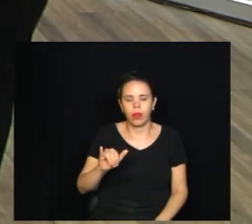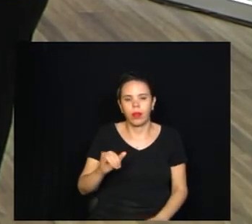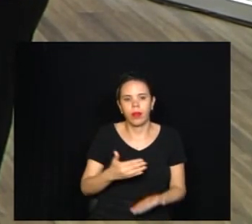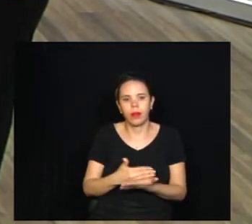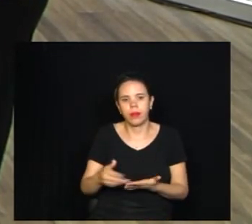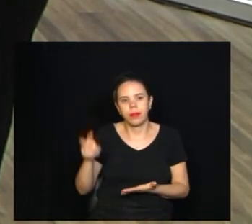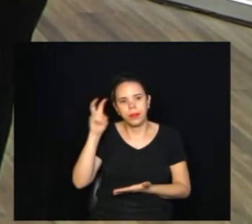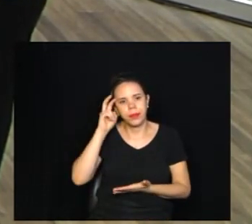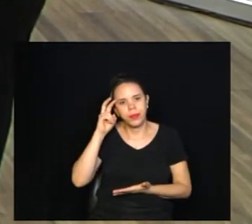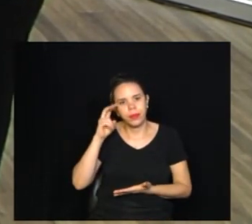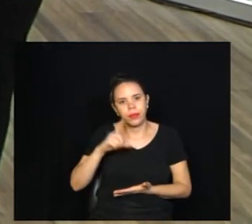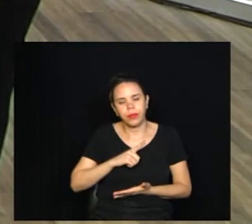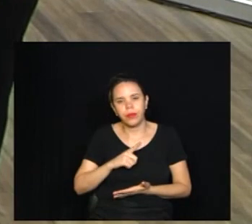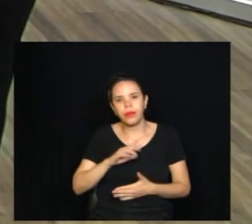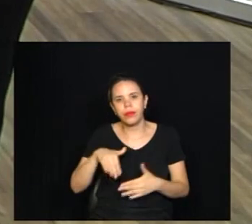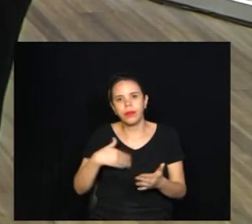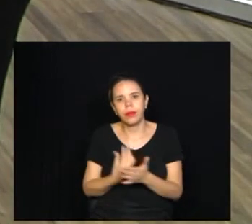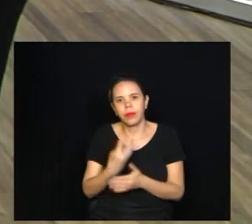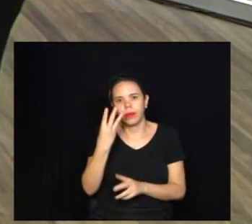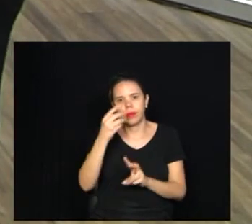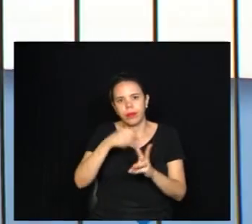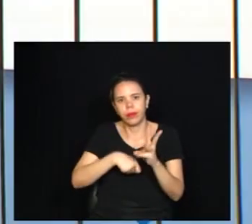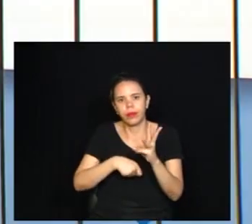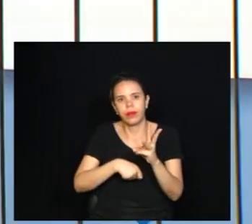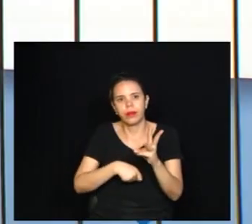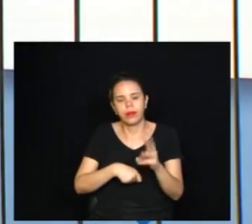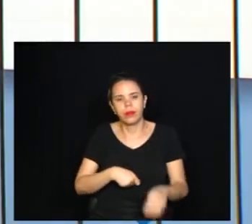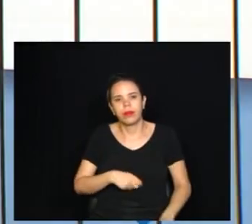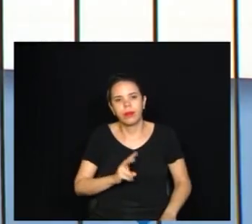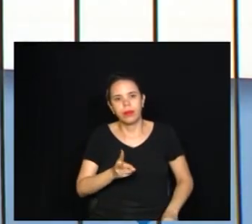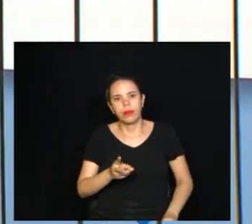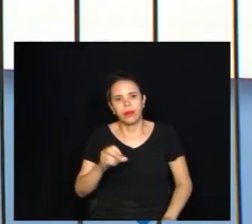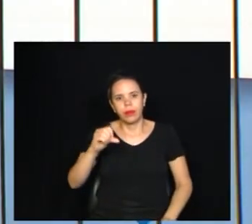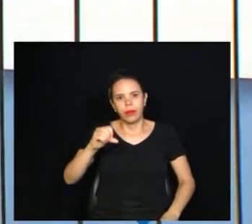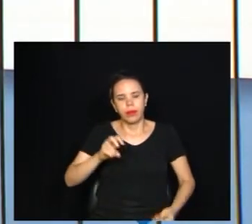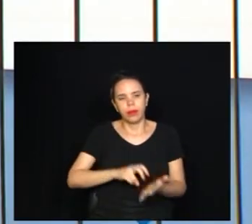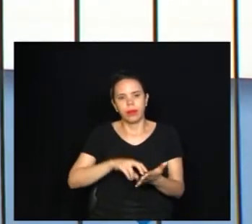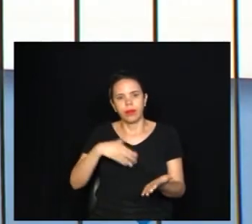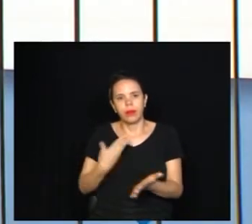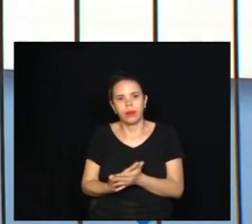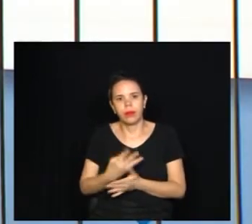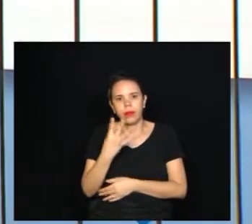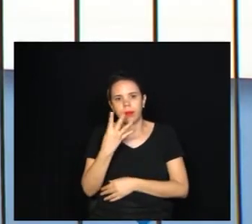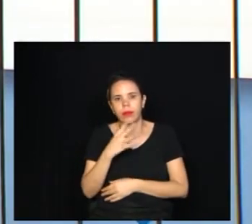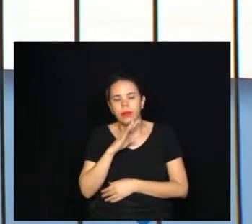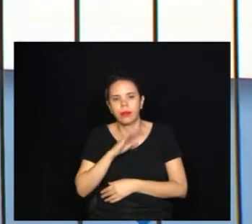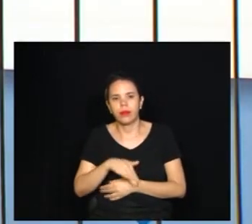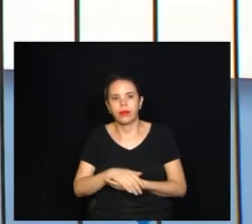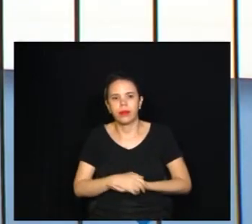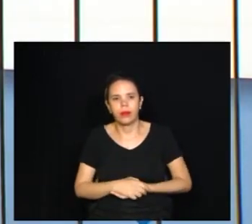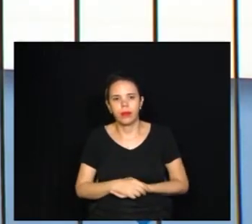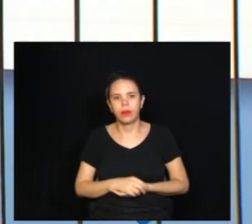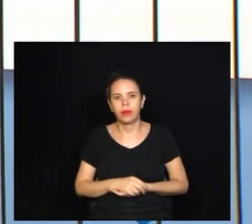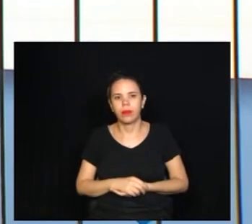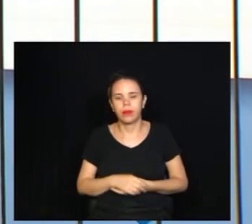começar na quinta, mas ele vai durar 3 meses, sempre das 9 da manhã às 4 da tarde. Você que passa de carro,